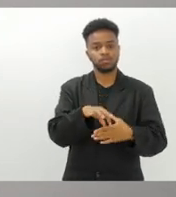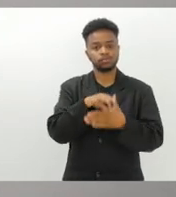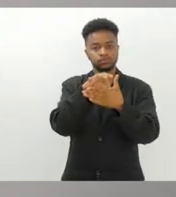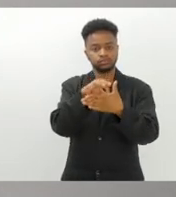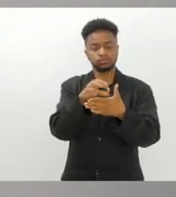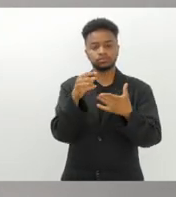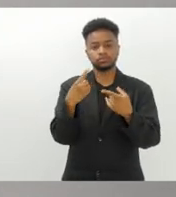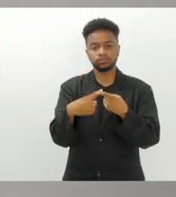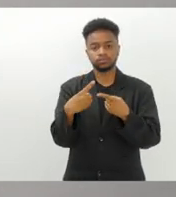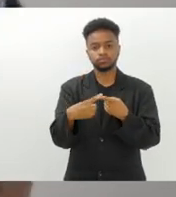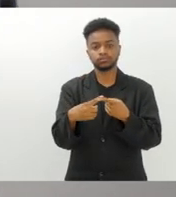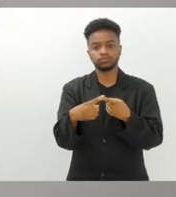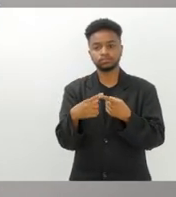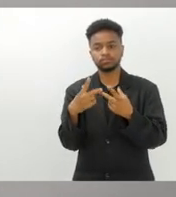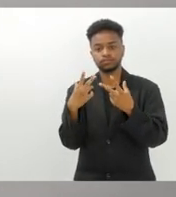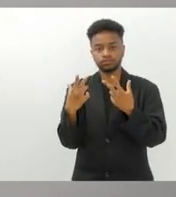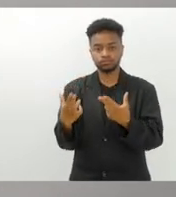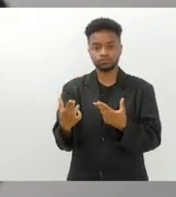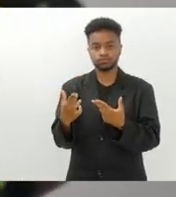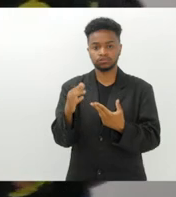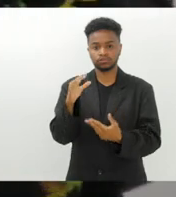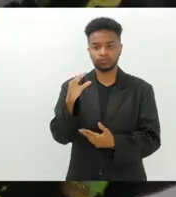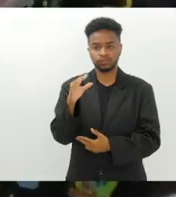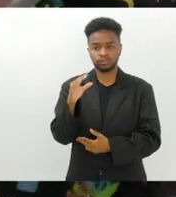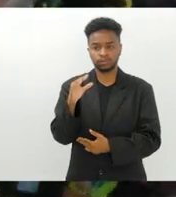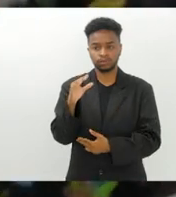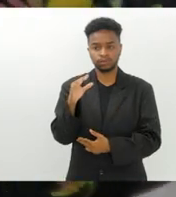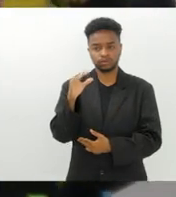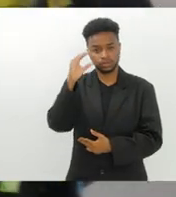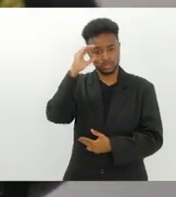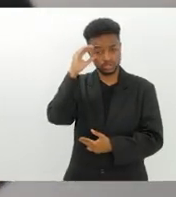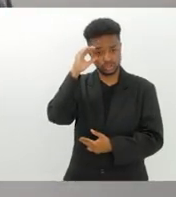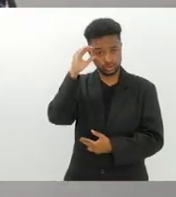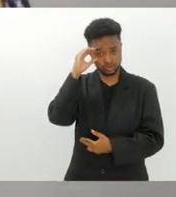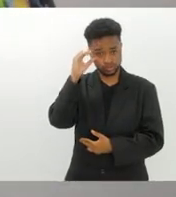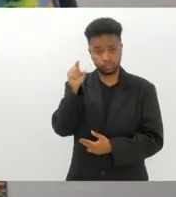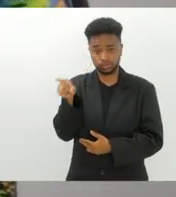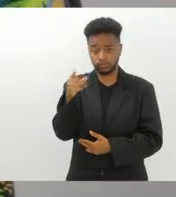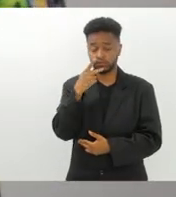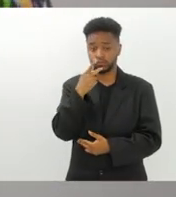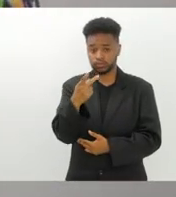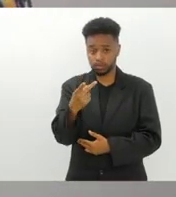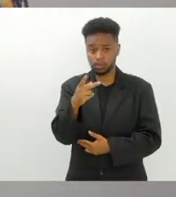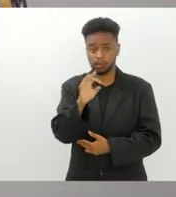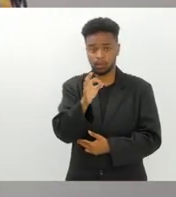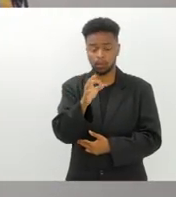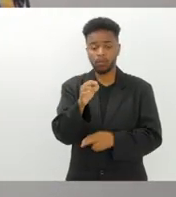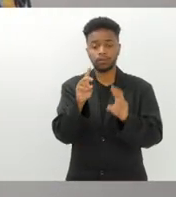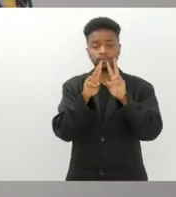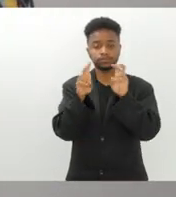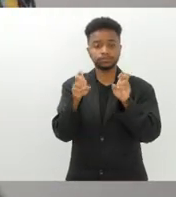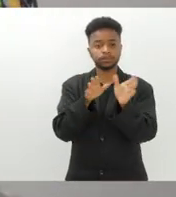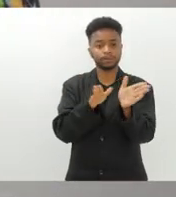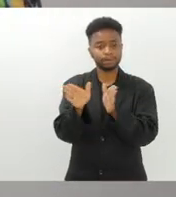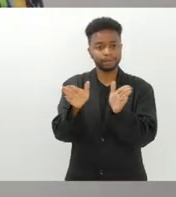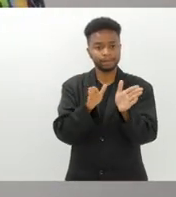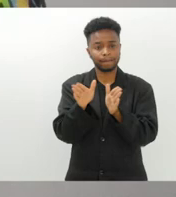como o irmão, acredito que é Cristiano, disse, né? Em relação à